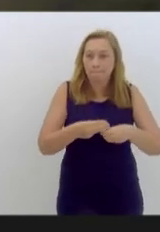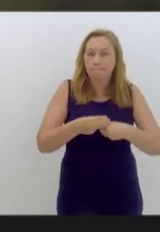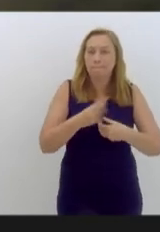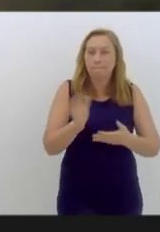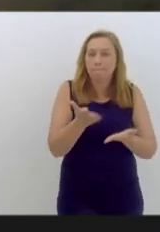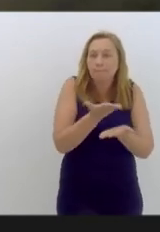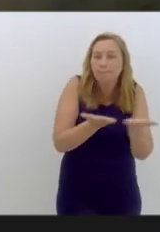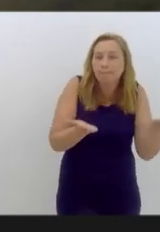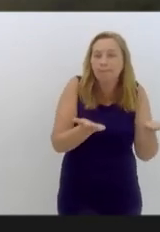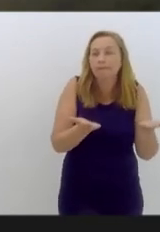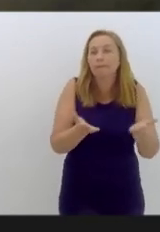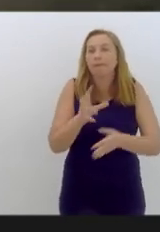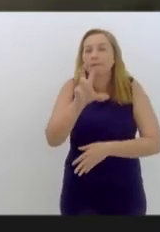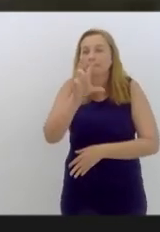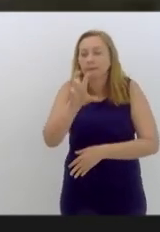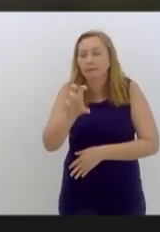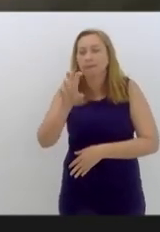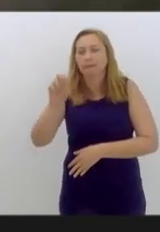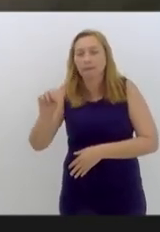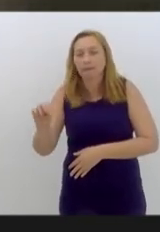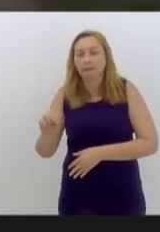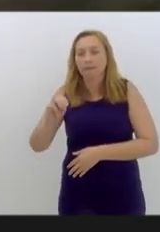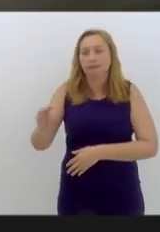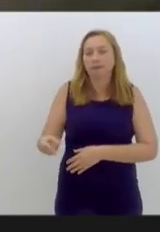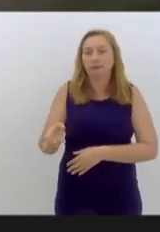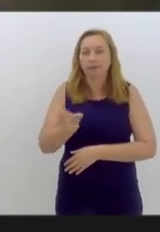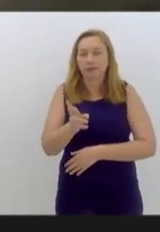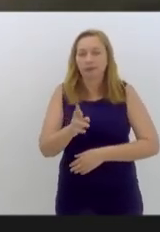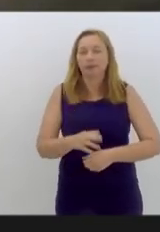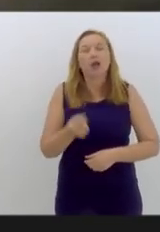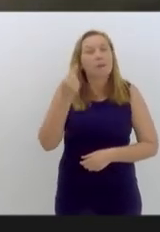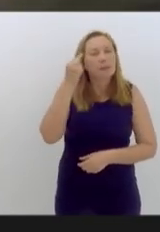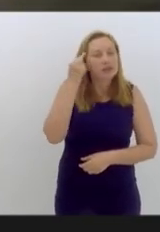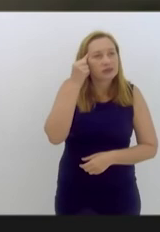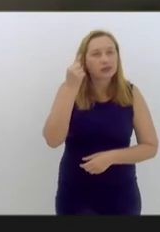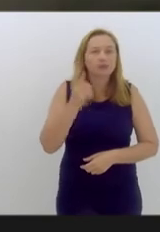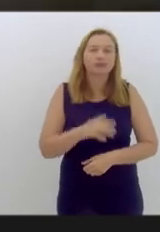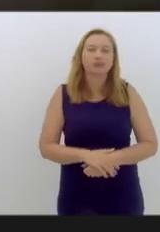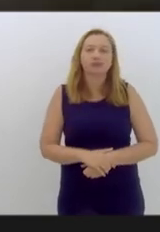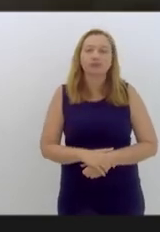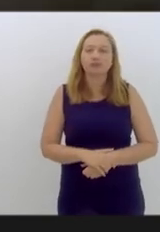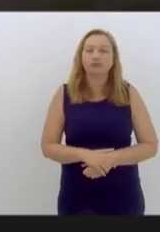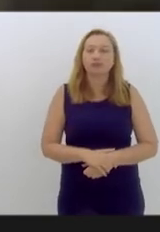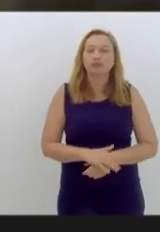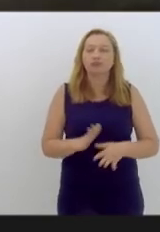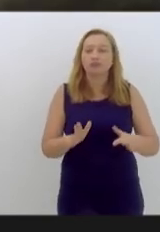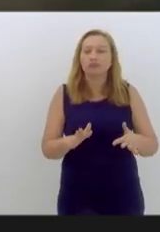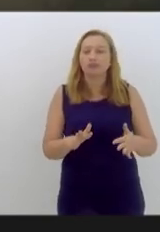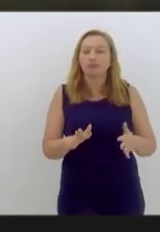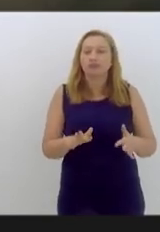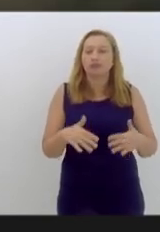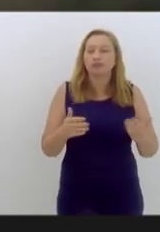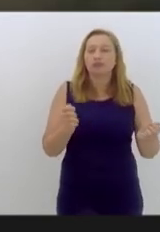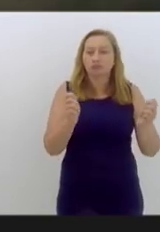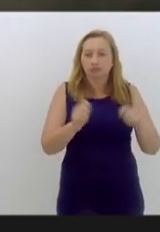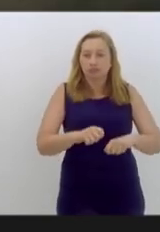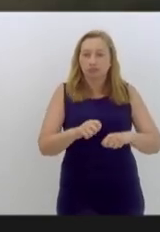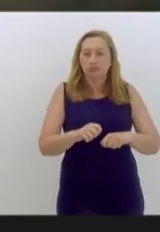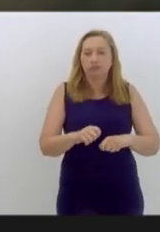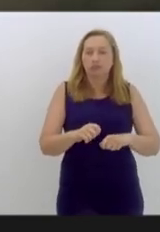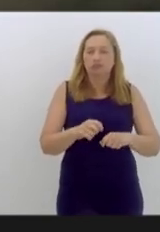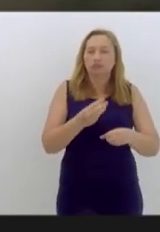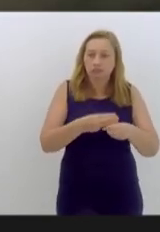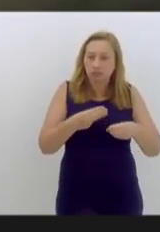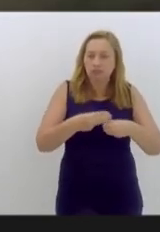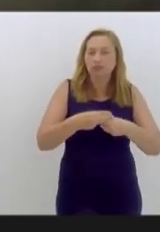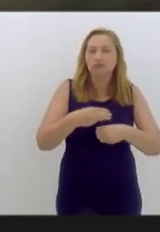perdem ano que vem 150 milhões de reais. Tá? E aí a gente tem que pensar de quem é a responsabilidade pelos municípios, pelo